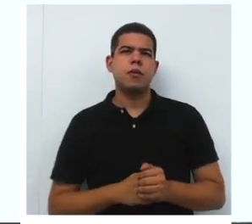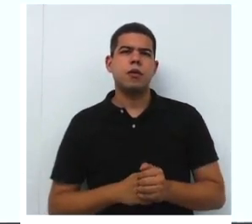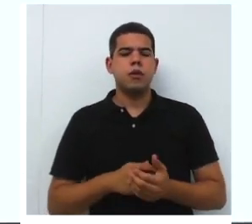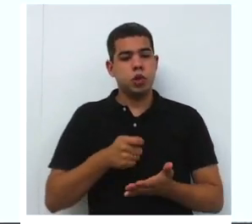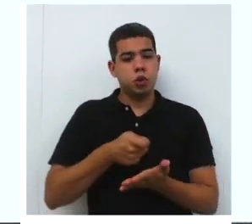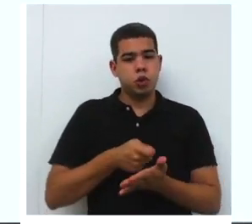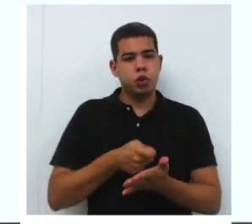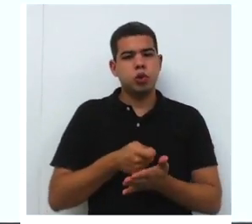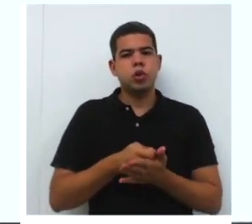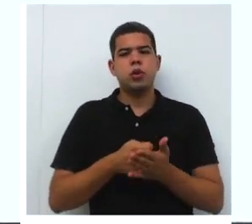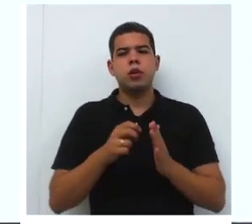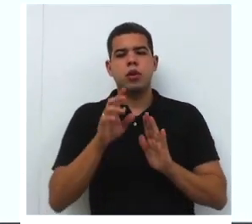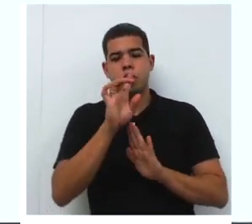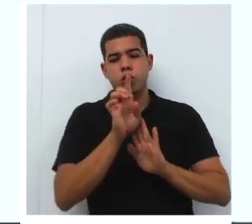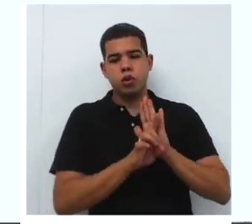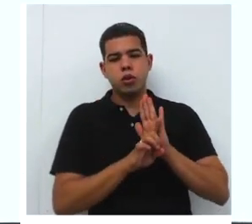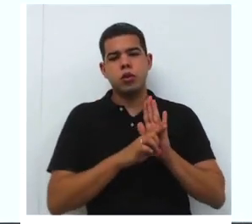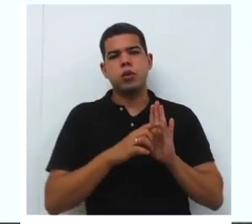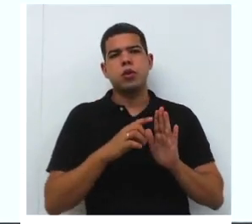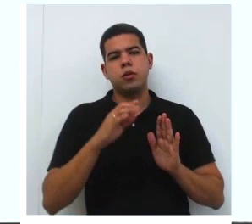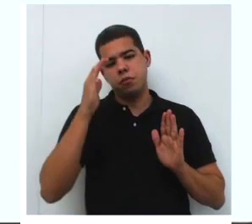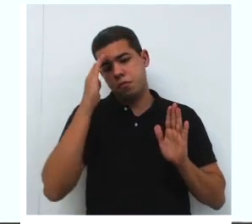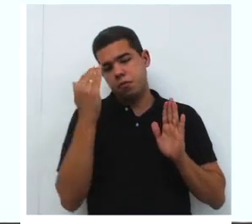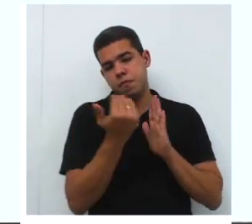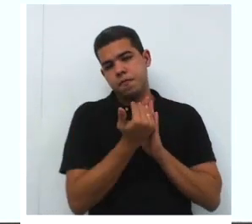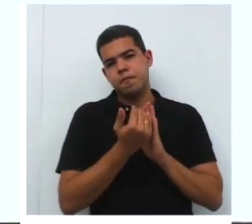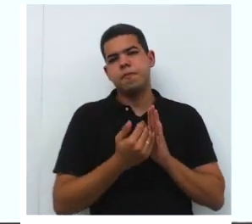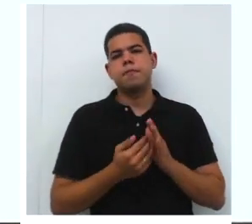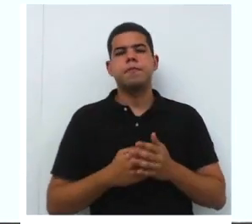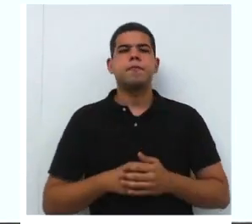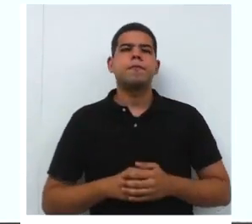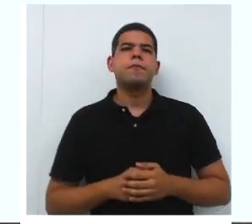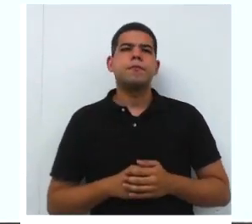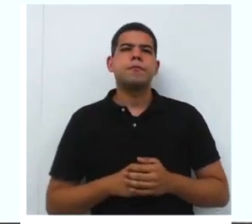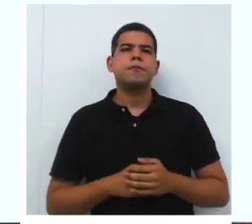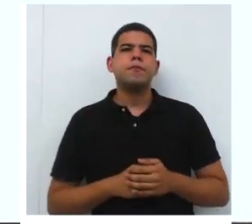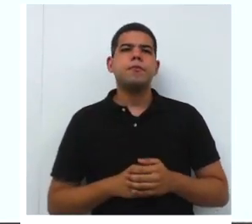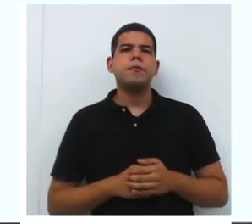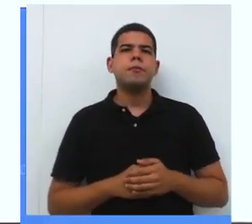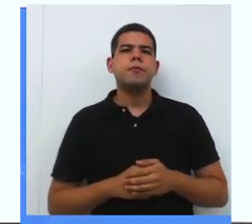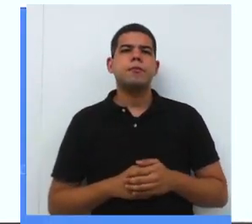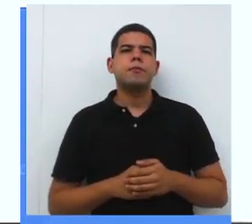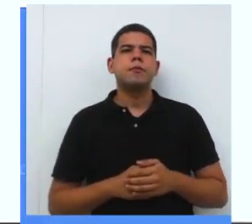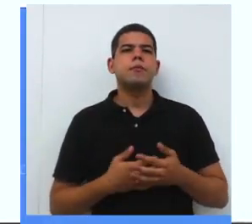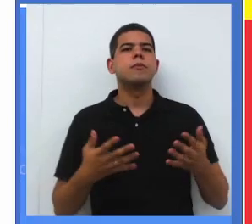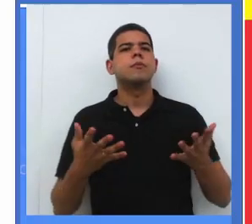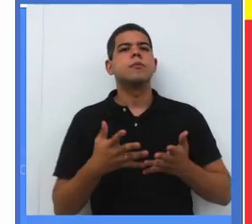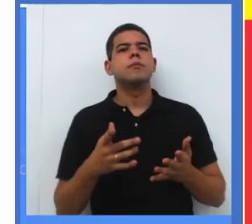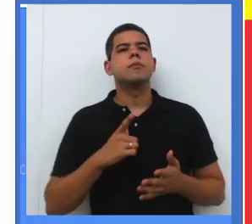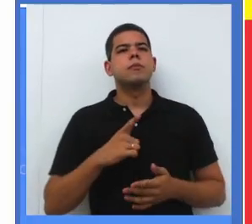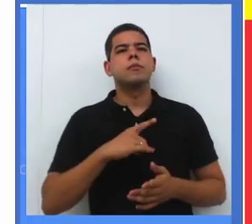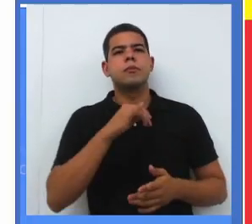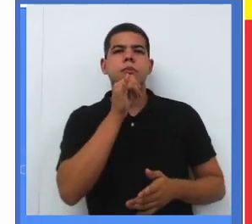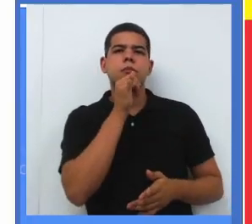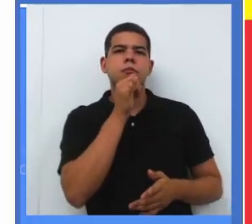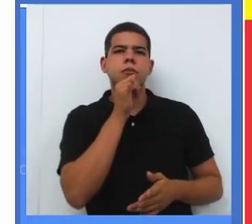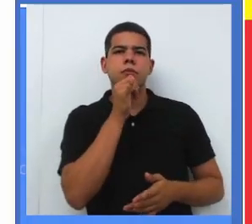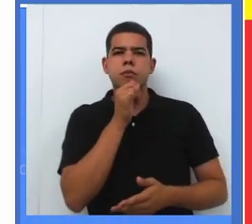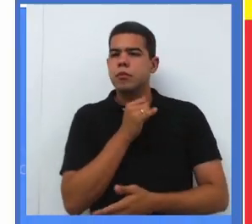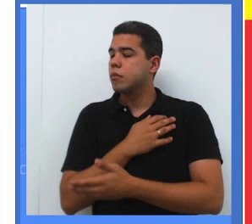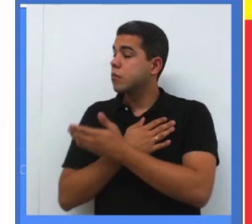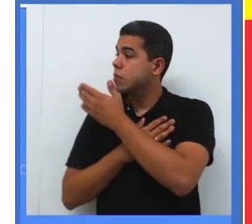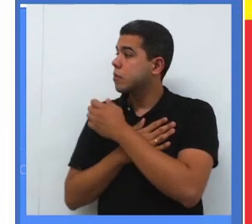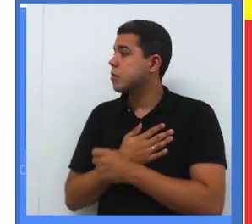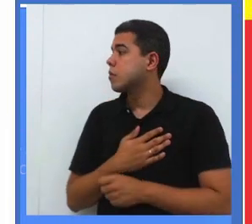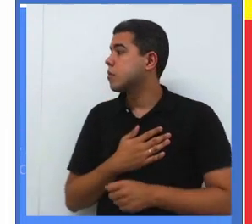e cobrar os nossos direitos. Agora nós temos o quê? Nesse exemplo, discordo das escolhas